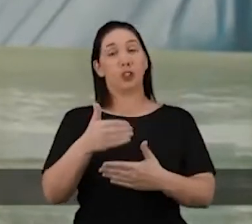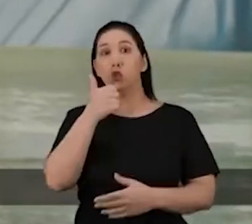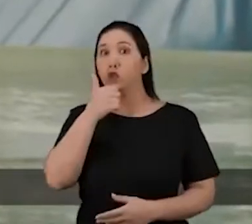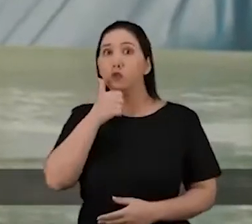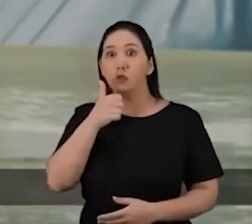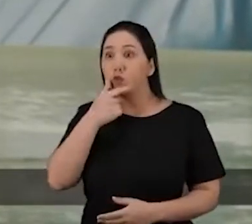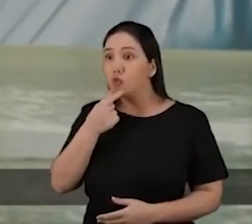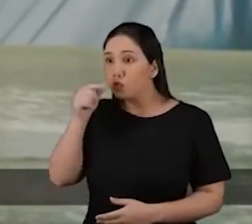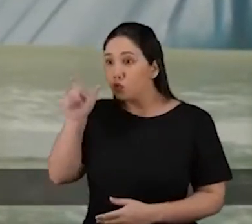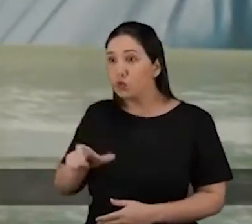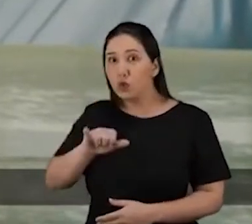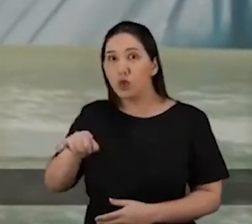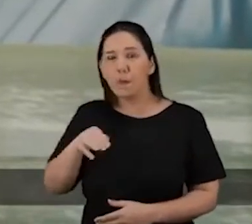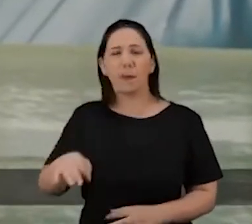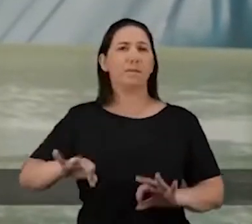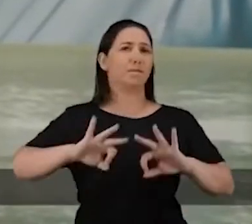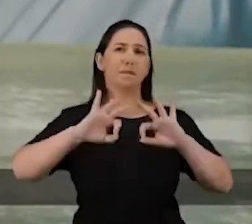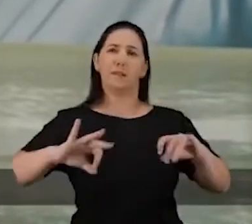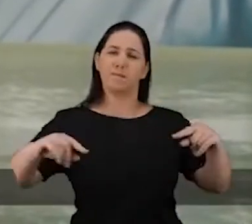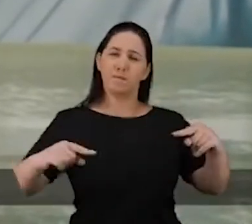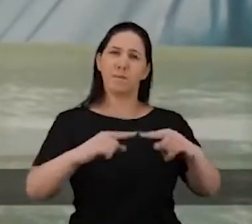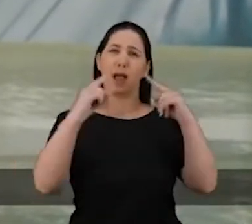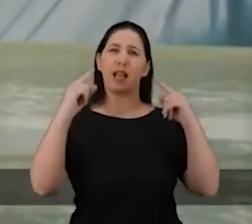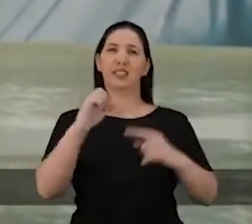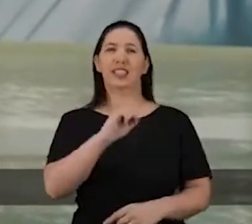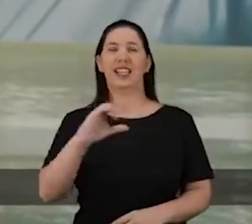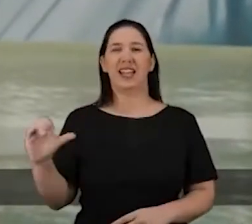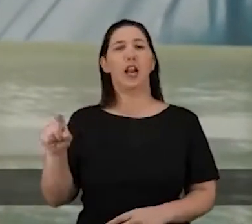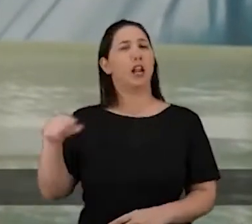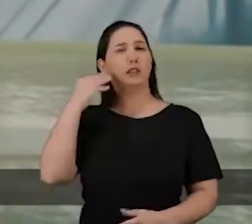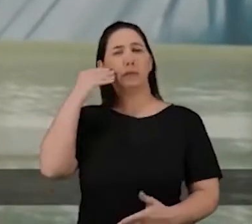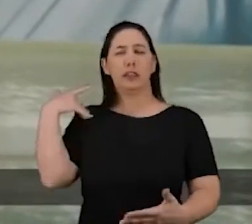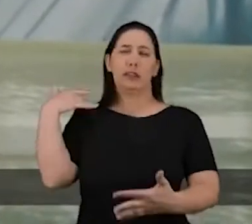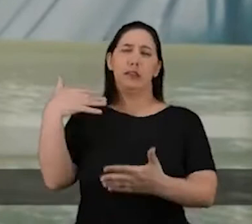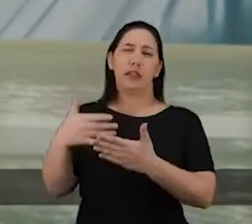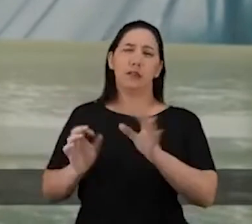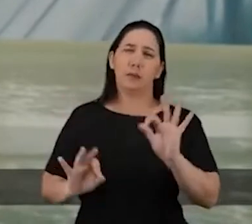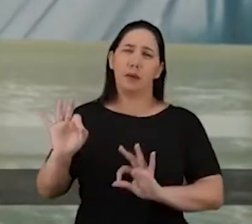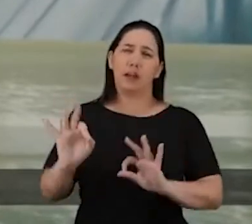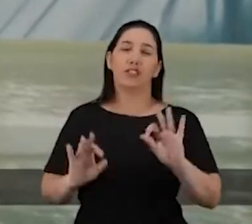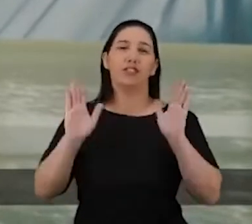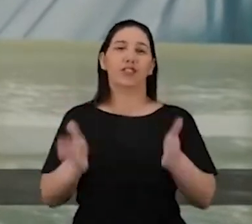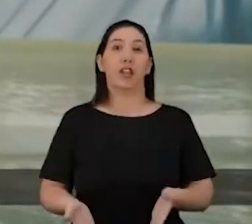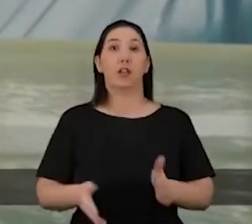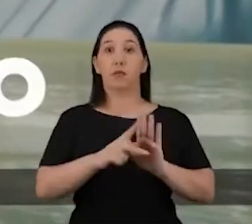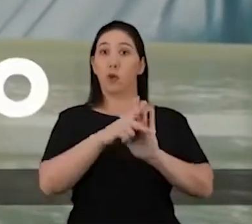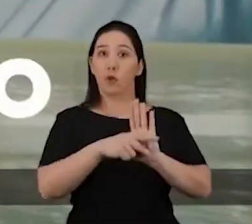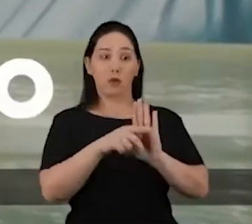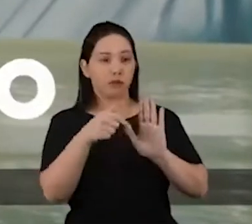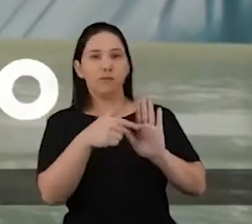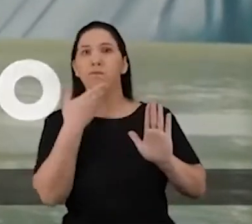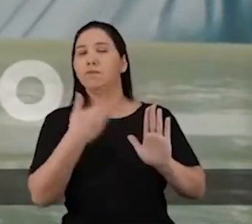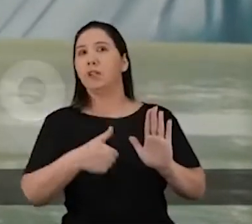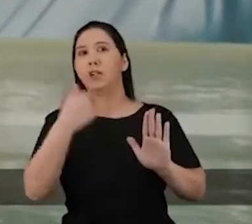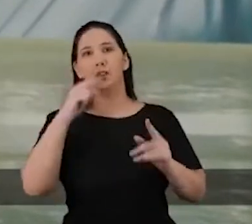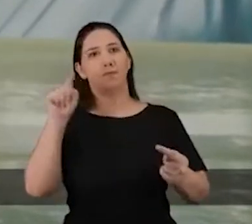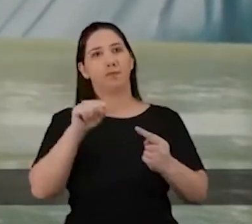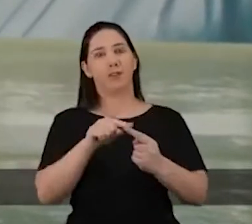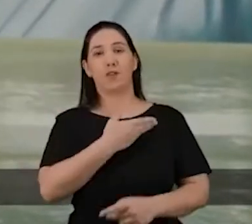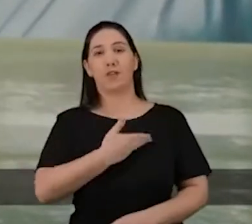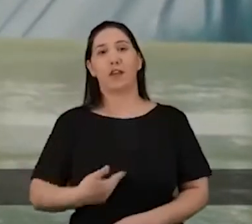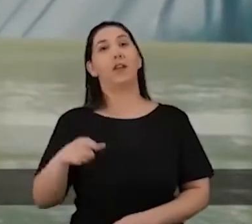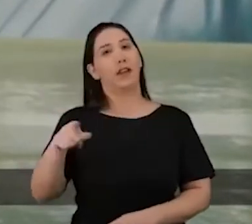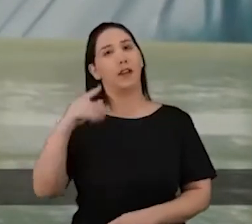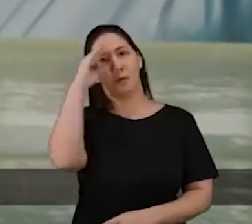Melo é o nome certo para governar Santa Catarina. Ele tem o preparo, a experiência, o melhor plano de governo e tem o